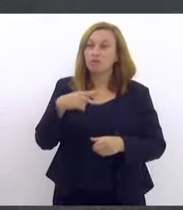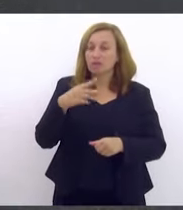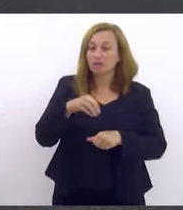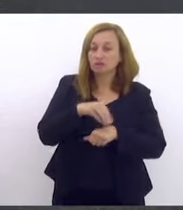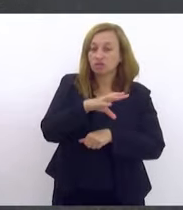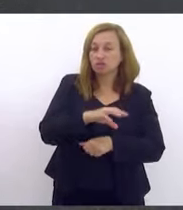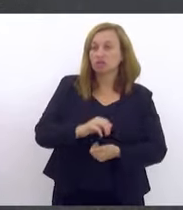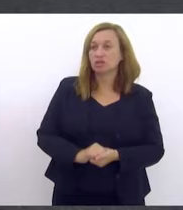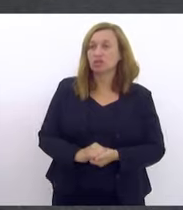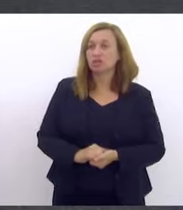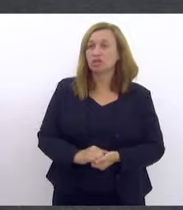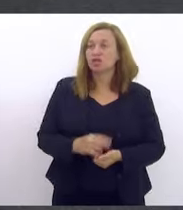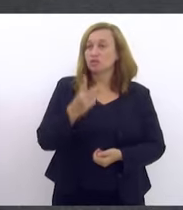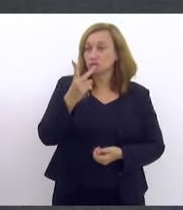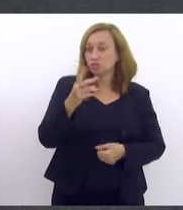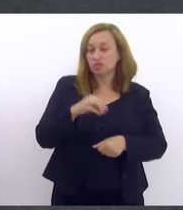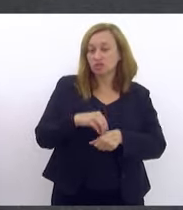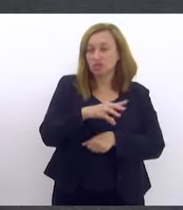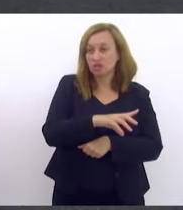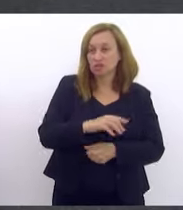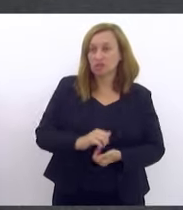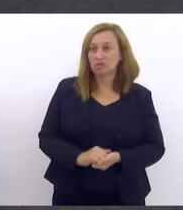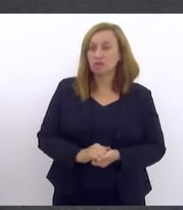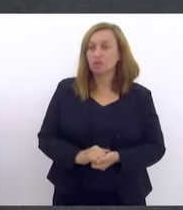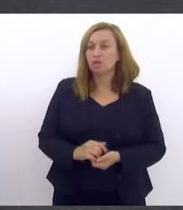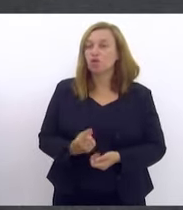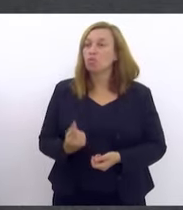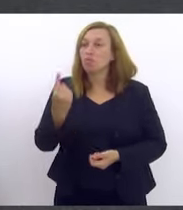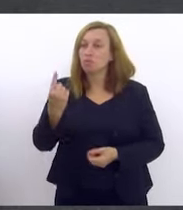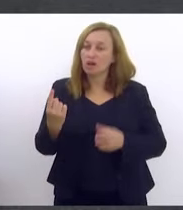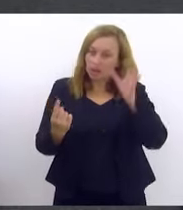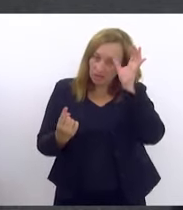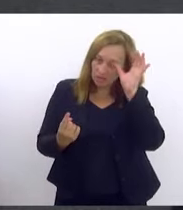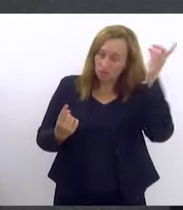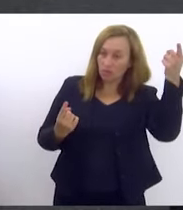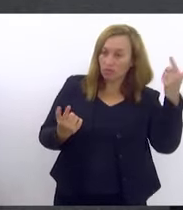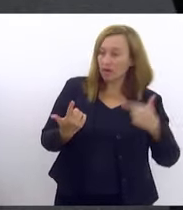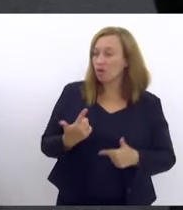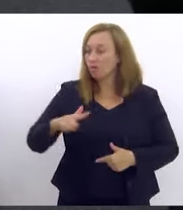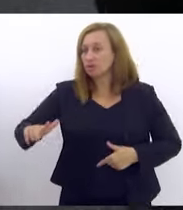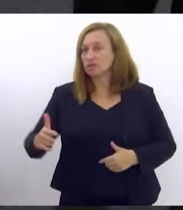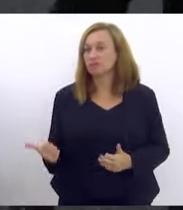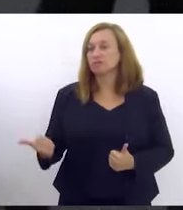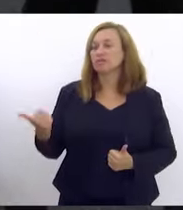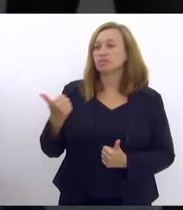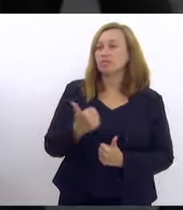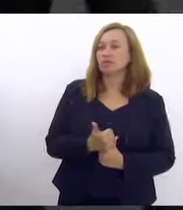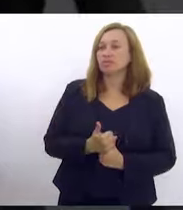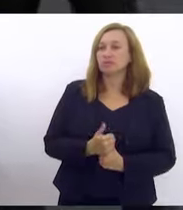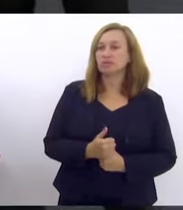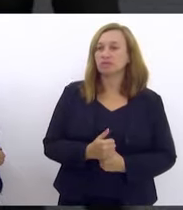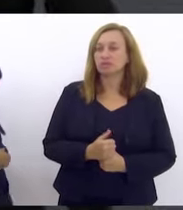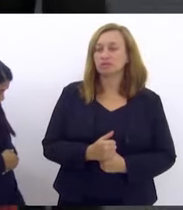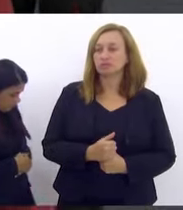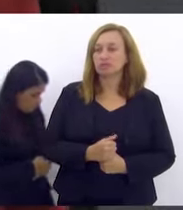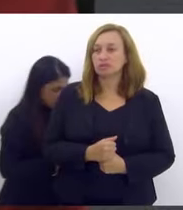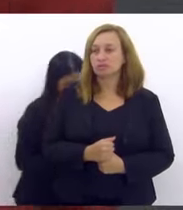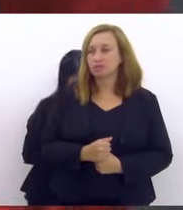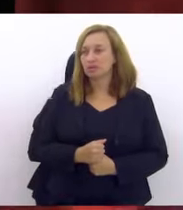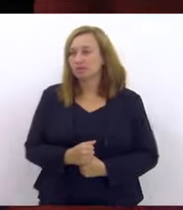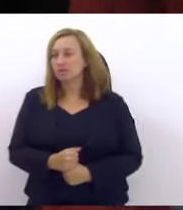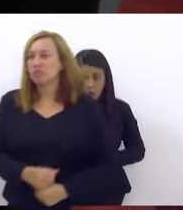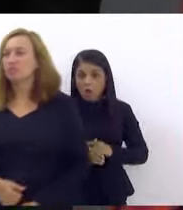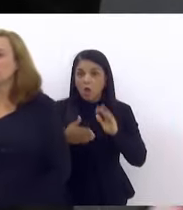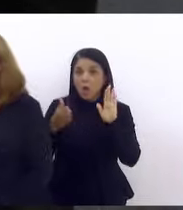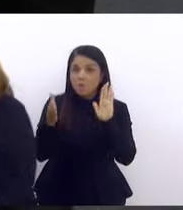aproveitando para pedir 2 verificações. Uma resolve toda e eu retiro os destaques. Eu estou fazendo uma proposta de mais